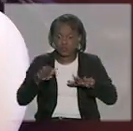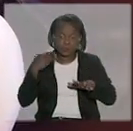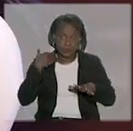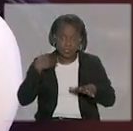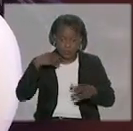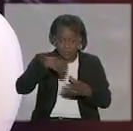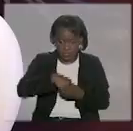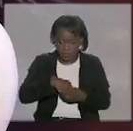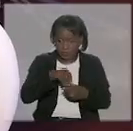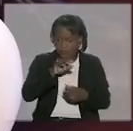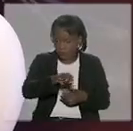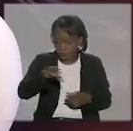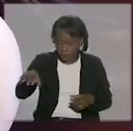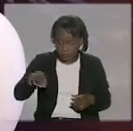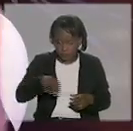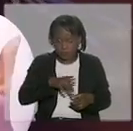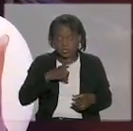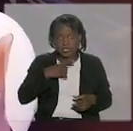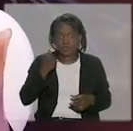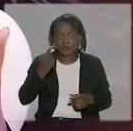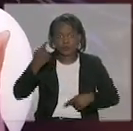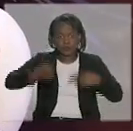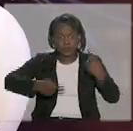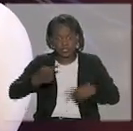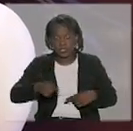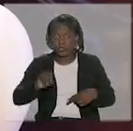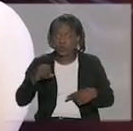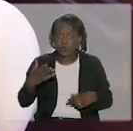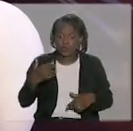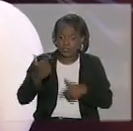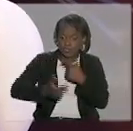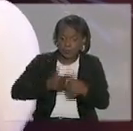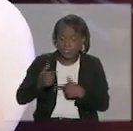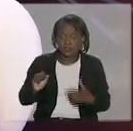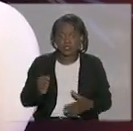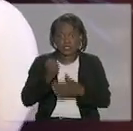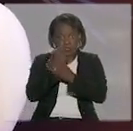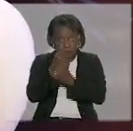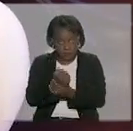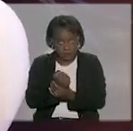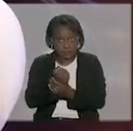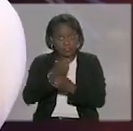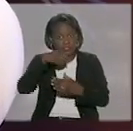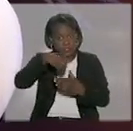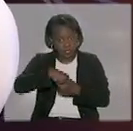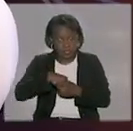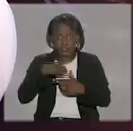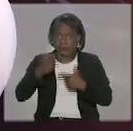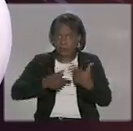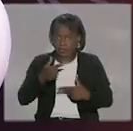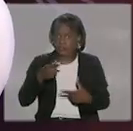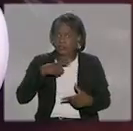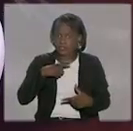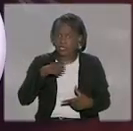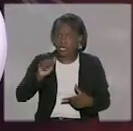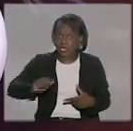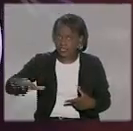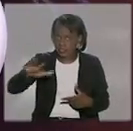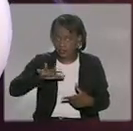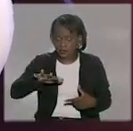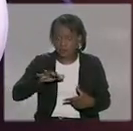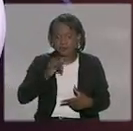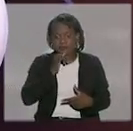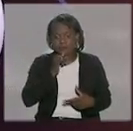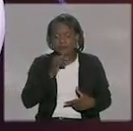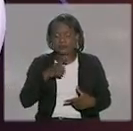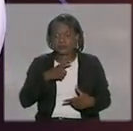áreas do banco têm alguma política ou alguma ação de sustentabilidade dentro das suas áreas. Então você